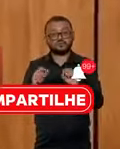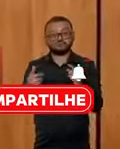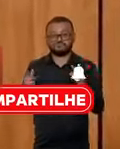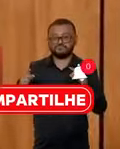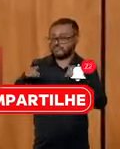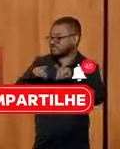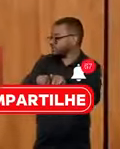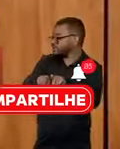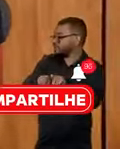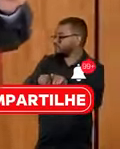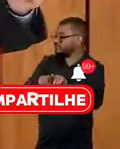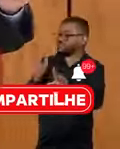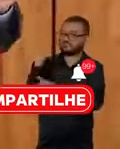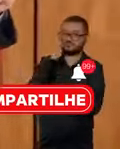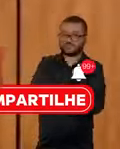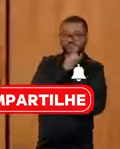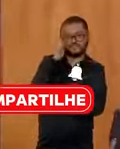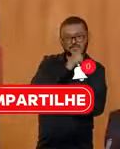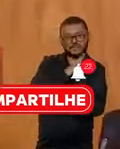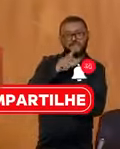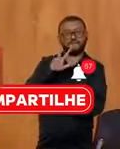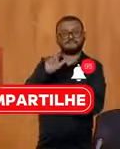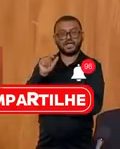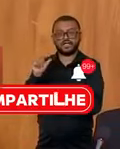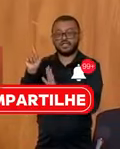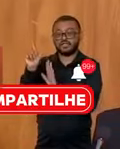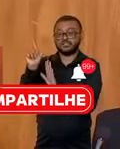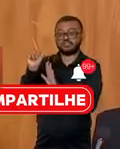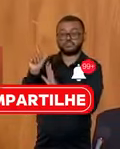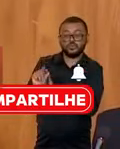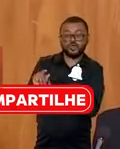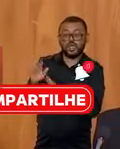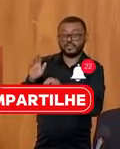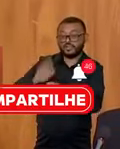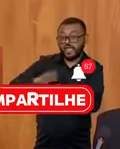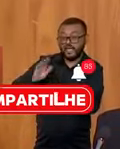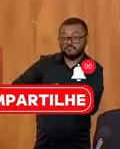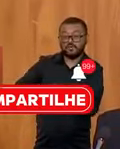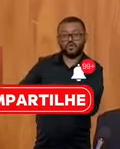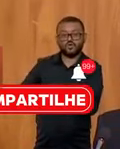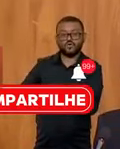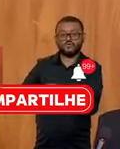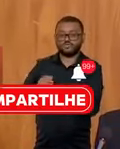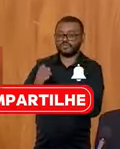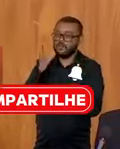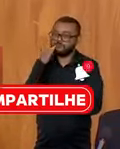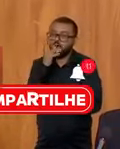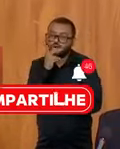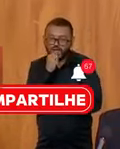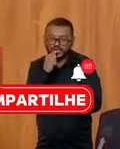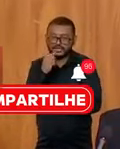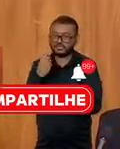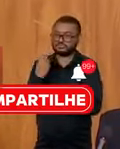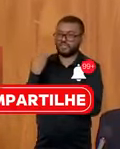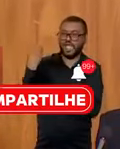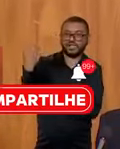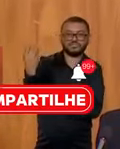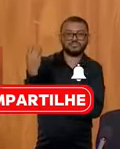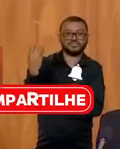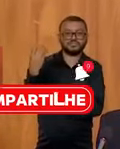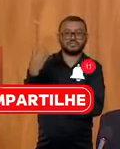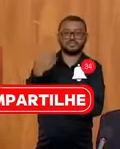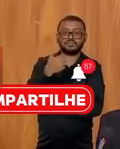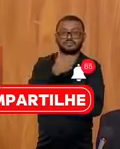vai diminuir o tempo de viagem dos produtos do norte do país para o sul, para a China,